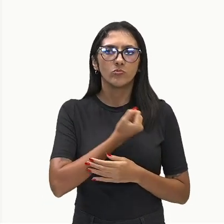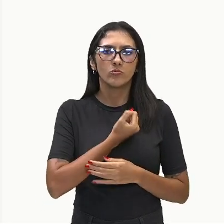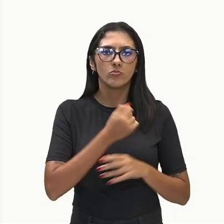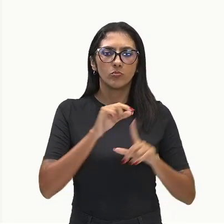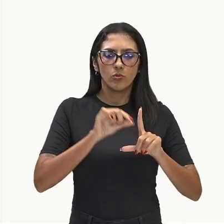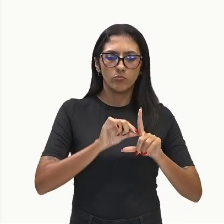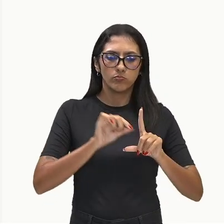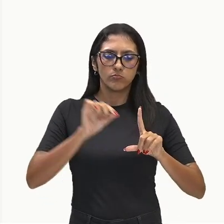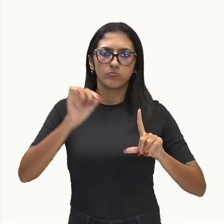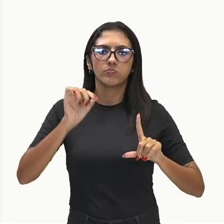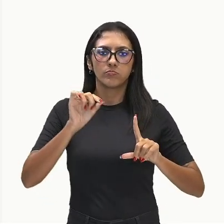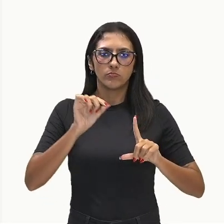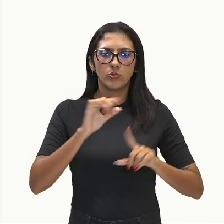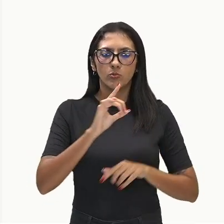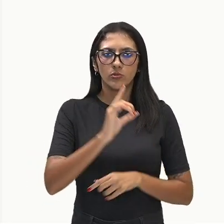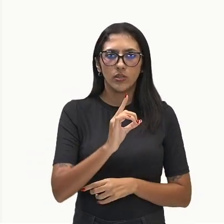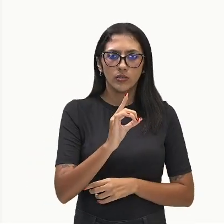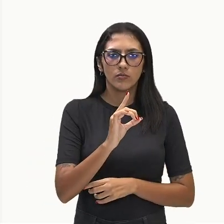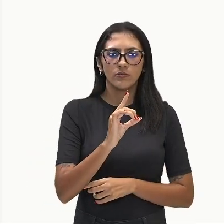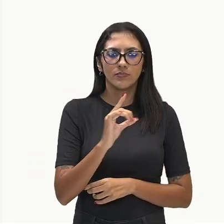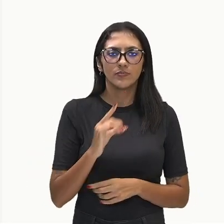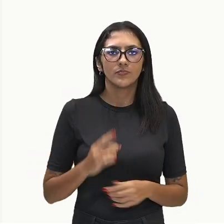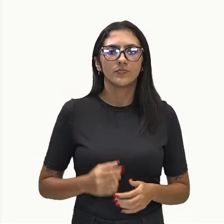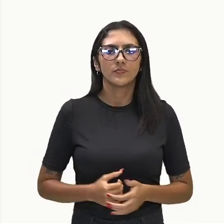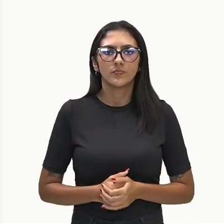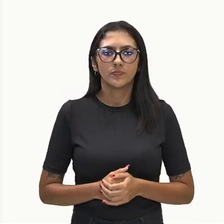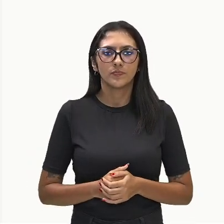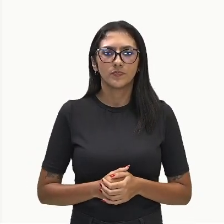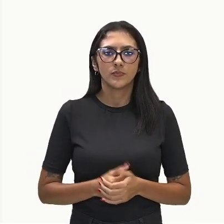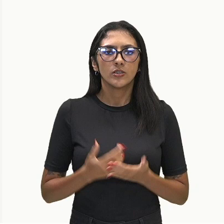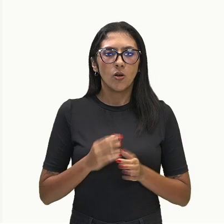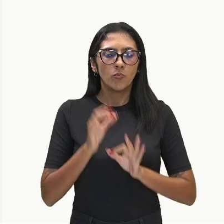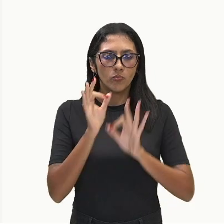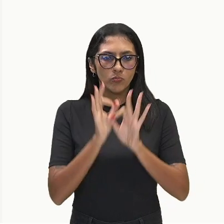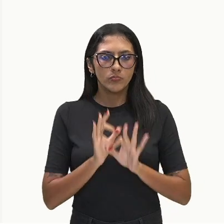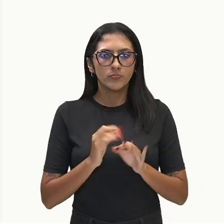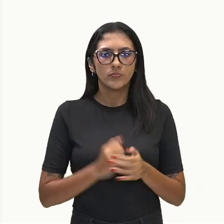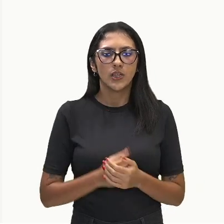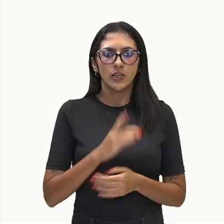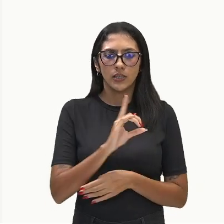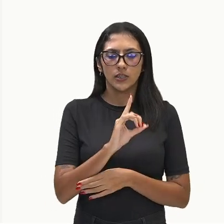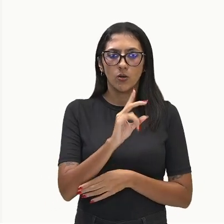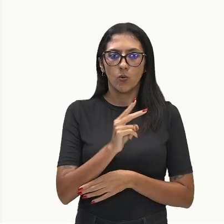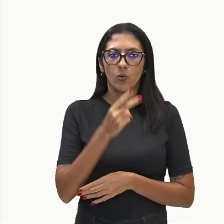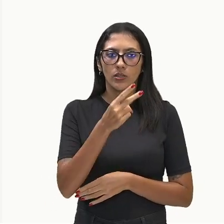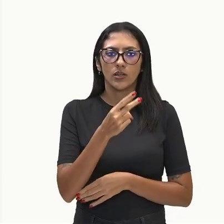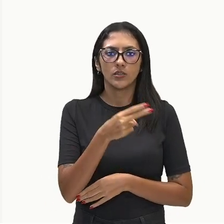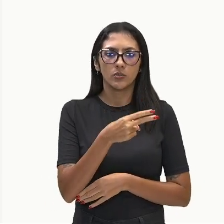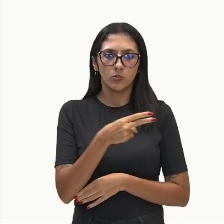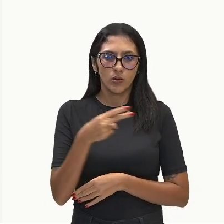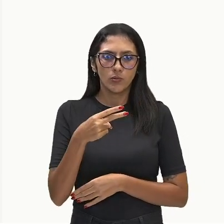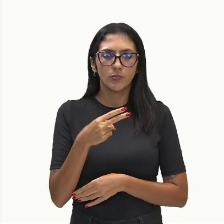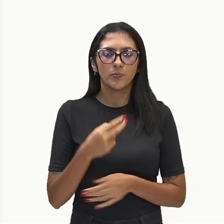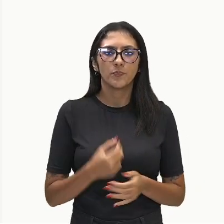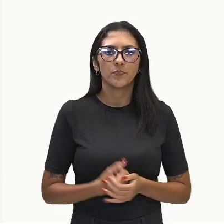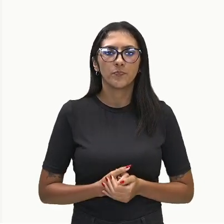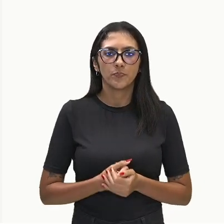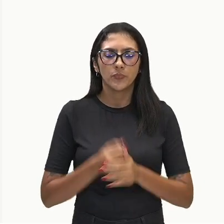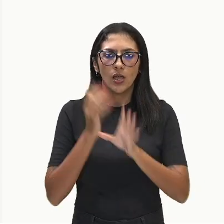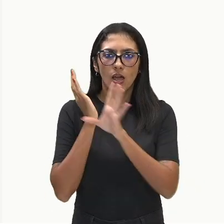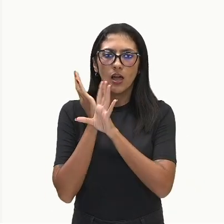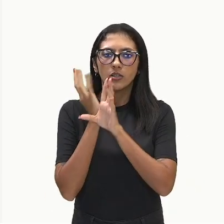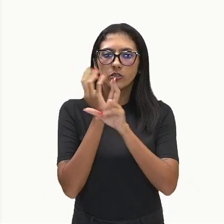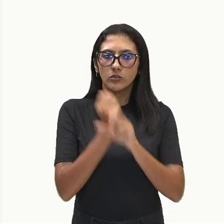ao ângulo de 90 graus, é o D. Então, nós vamos ter D ao quadrado igual a soma dos quadrados